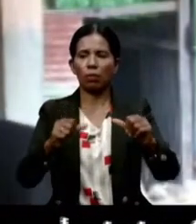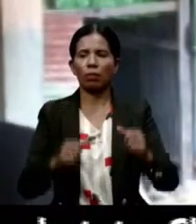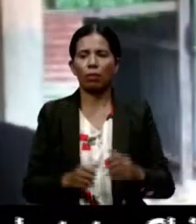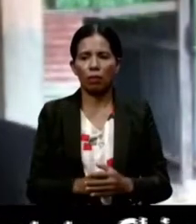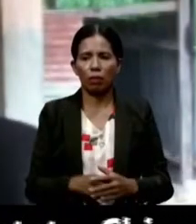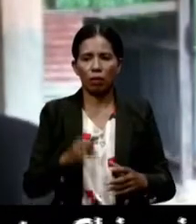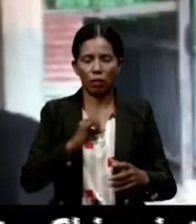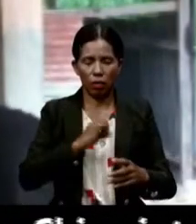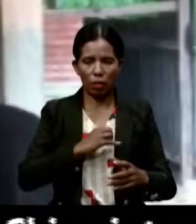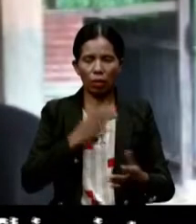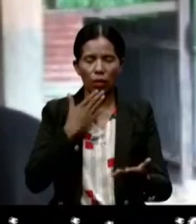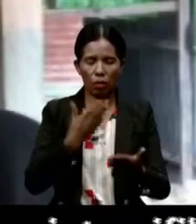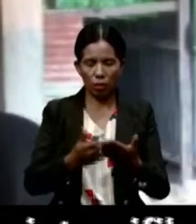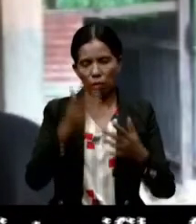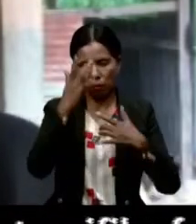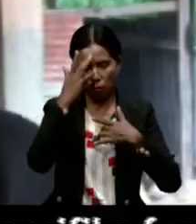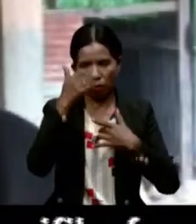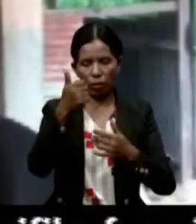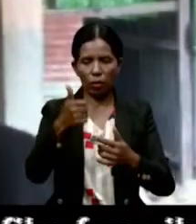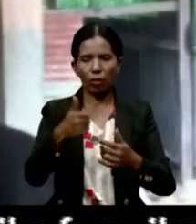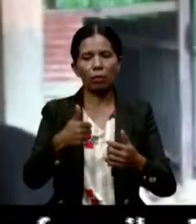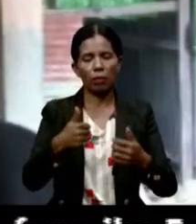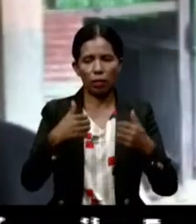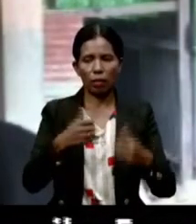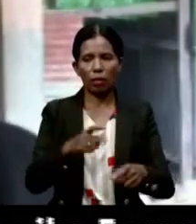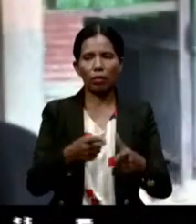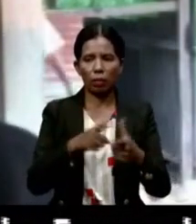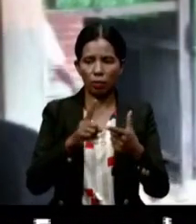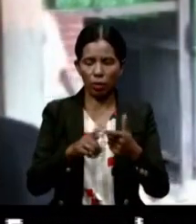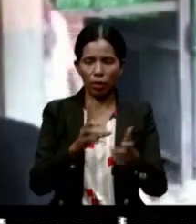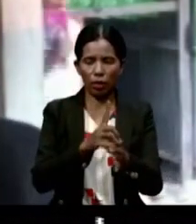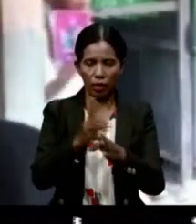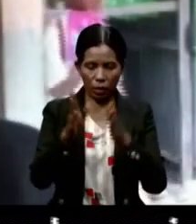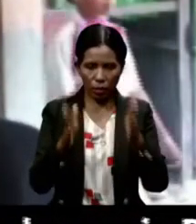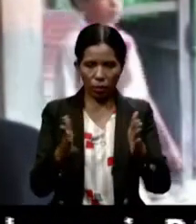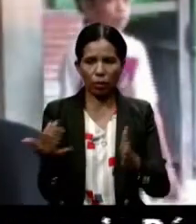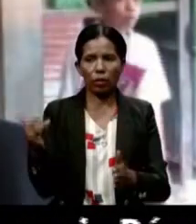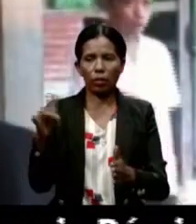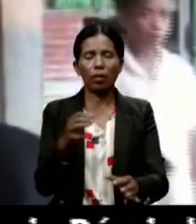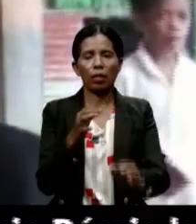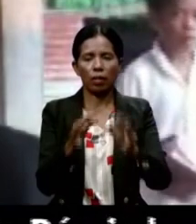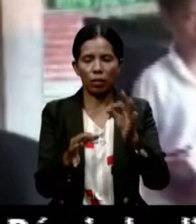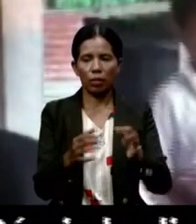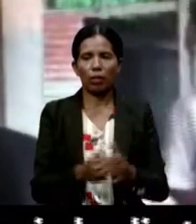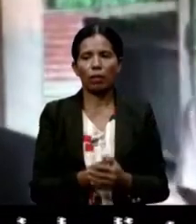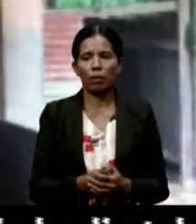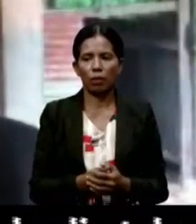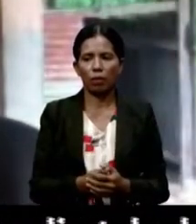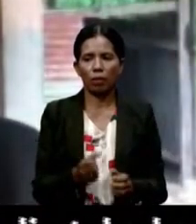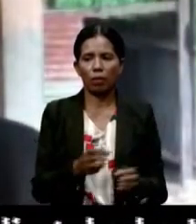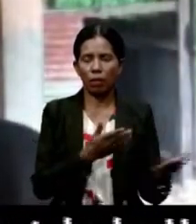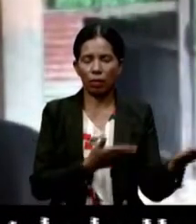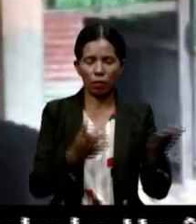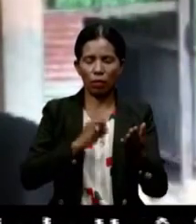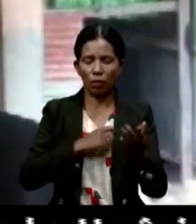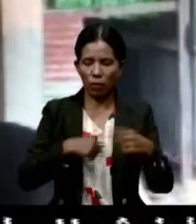a recuperar não mora se irá que mais hija ou é mac diretor se irá cari halo café para